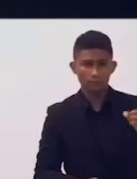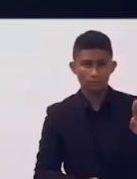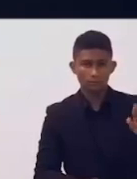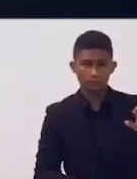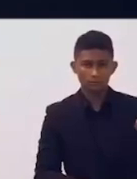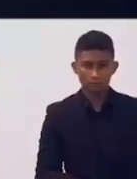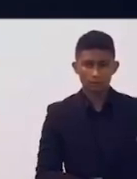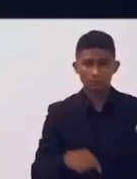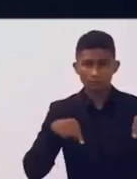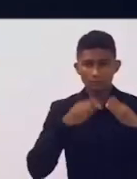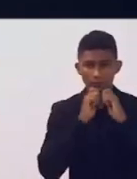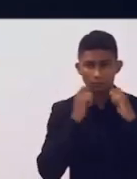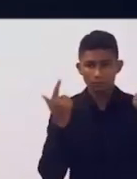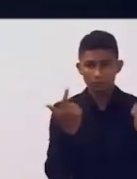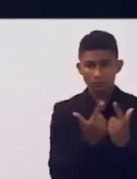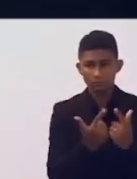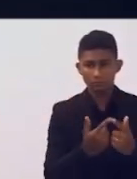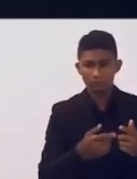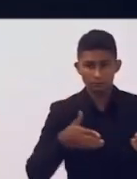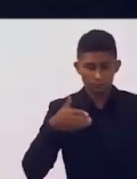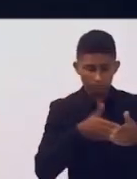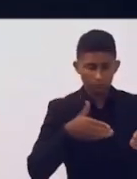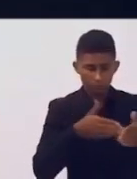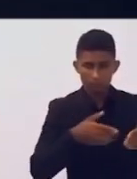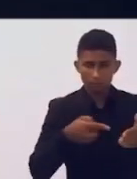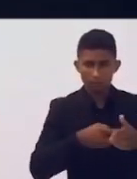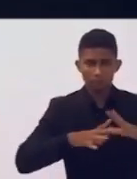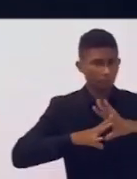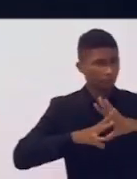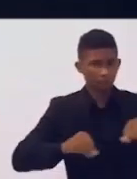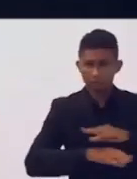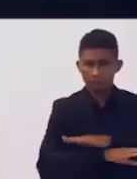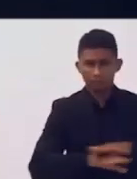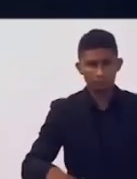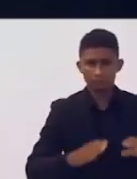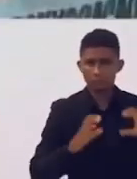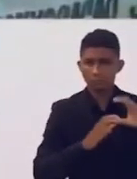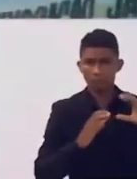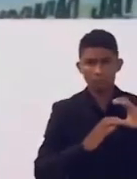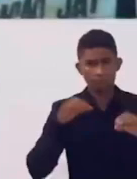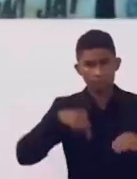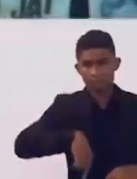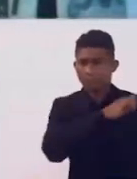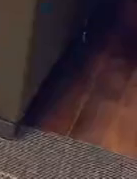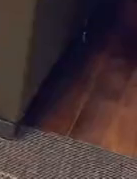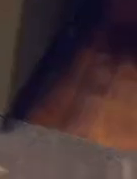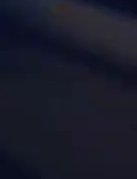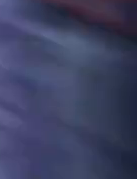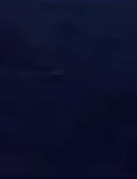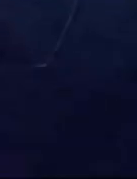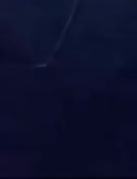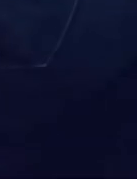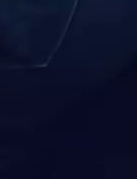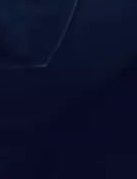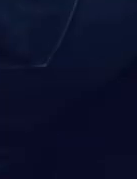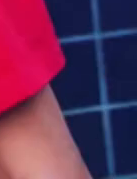A Assembleia acaba com a cláusula de barreira dos concursos públicos do Estado do Rio de Janeiro.